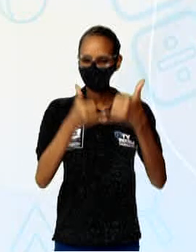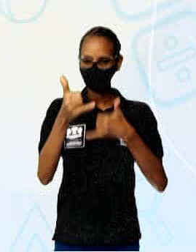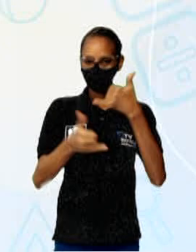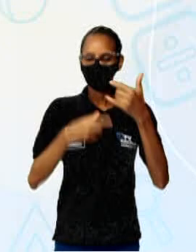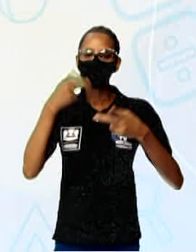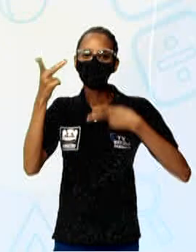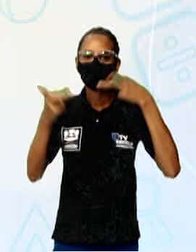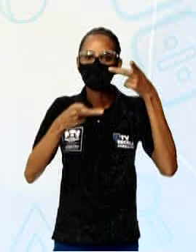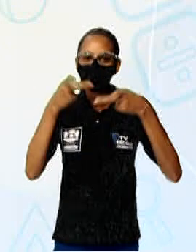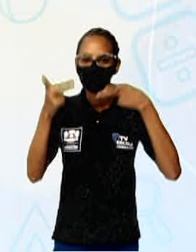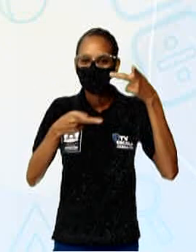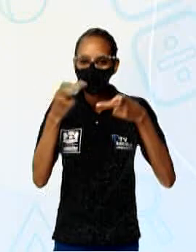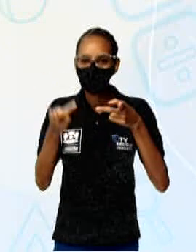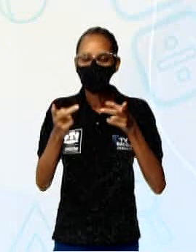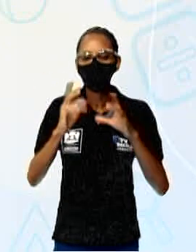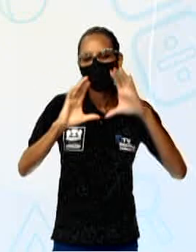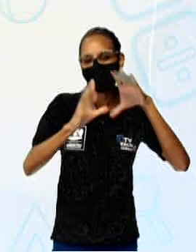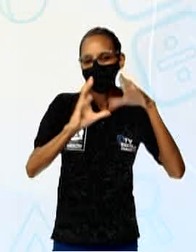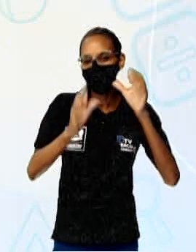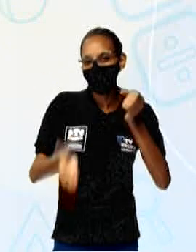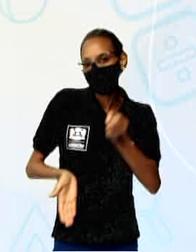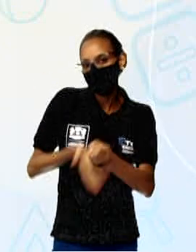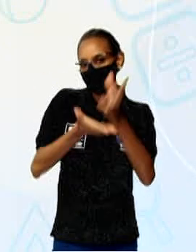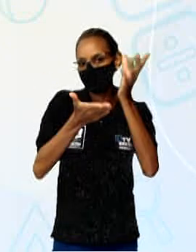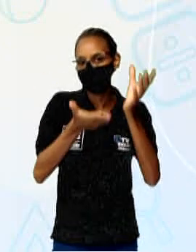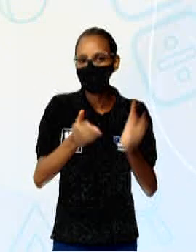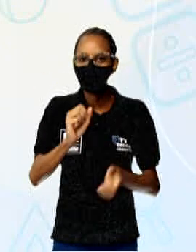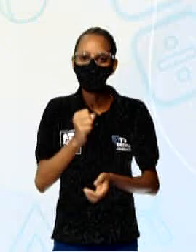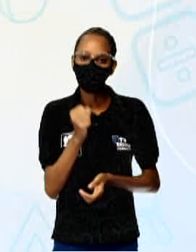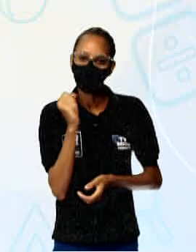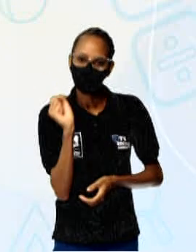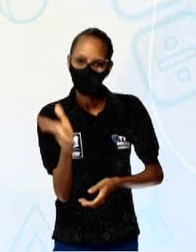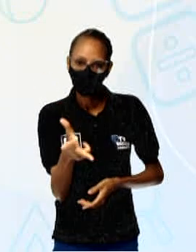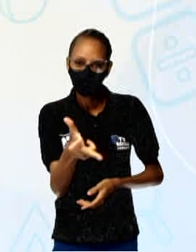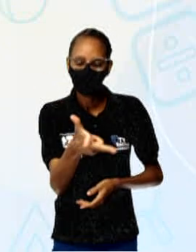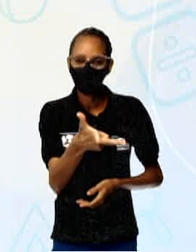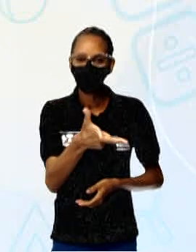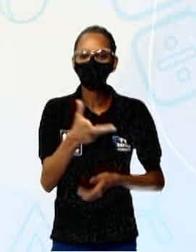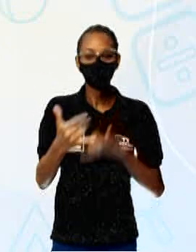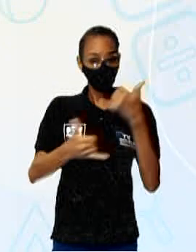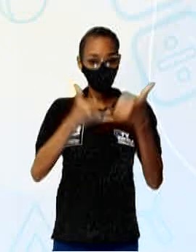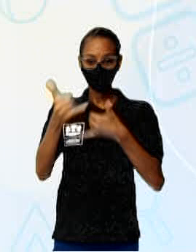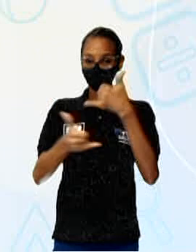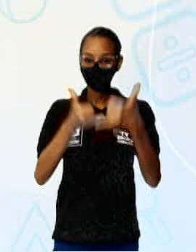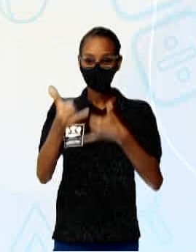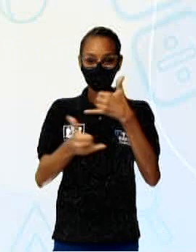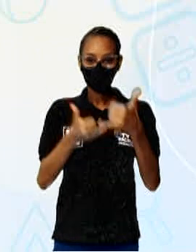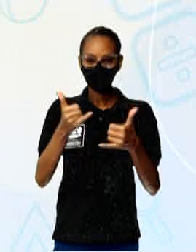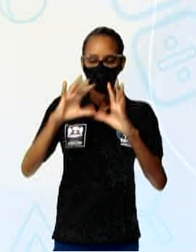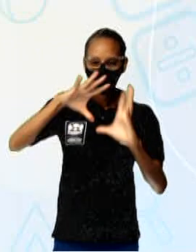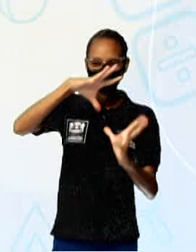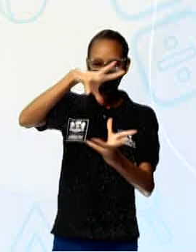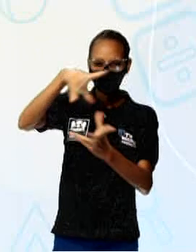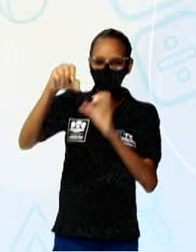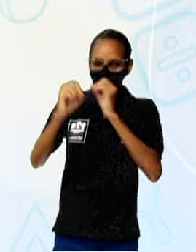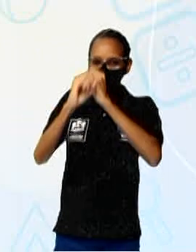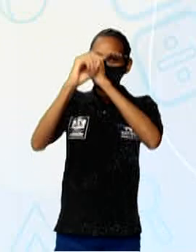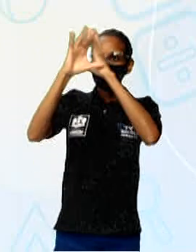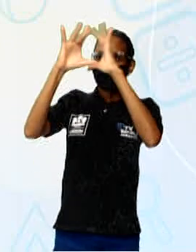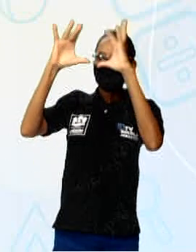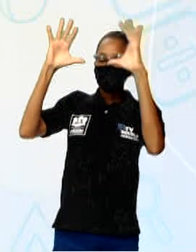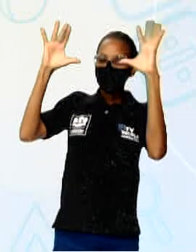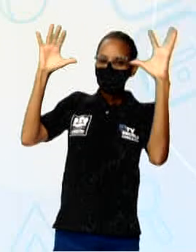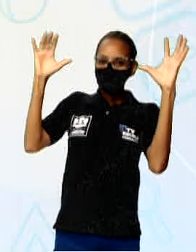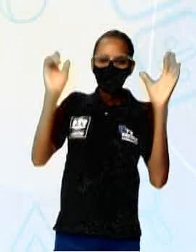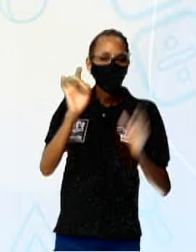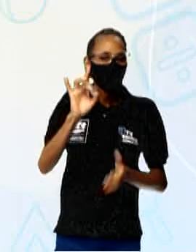falar bola peteca o peão com eles podemos brincar no Mundo da Imaginação Basta